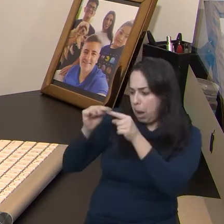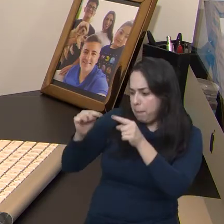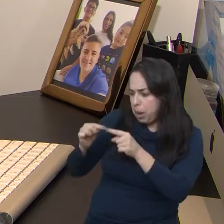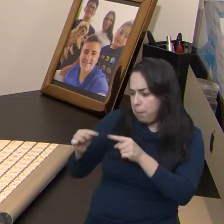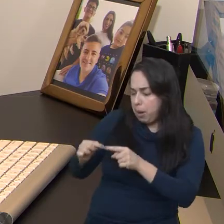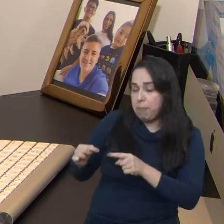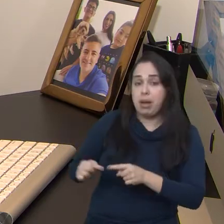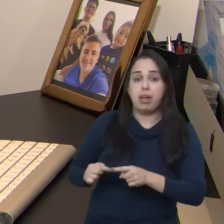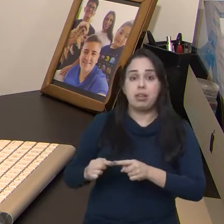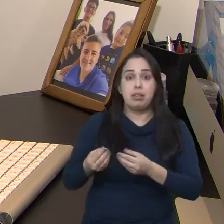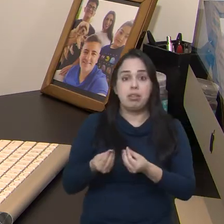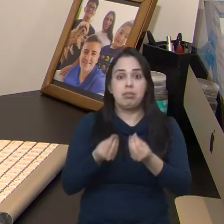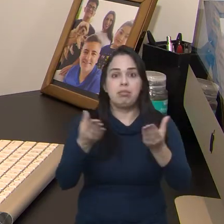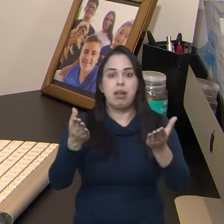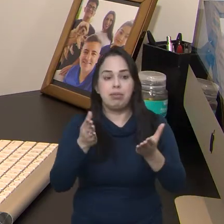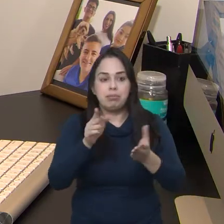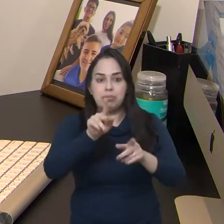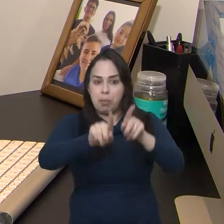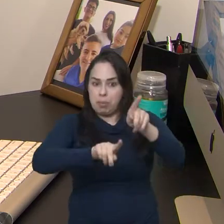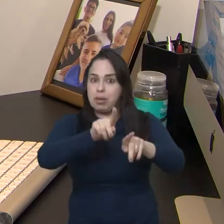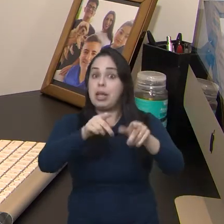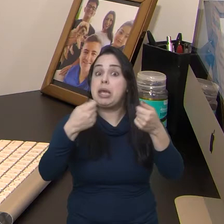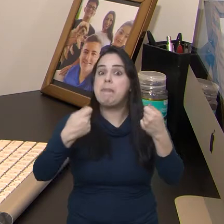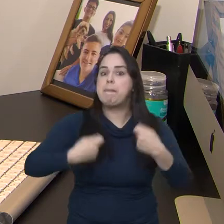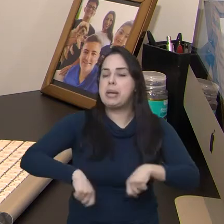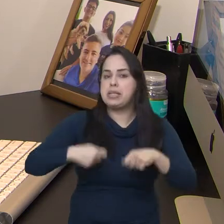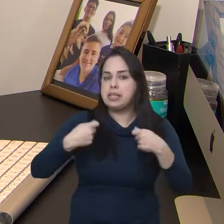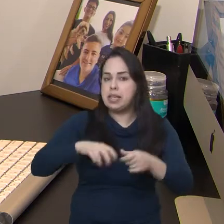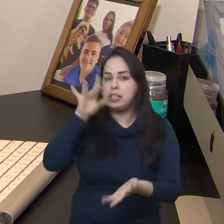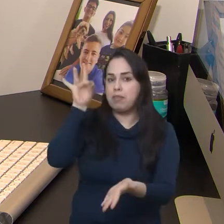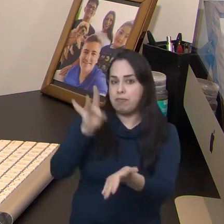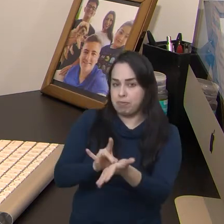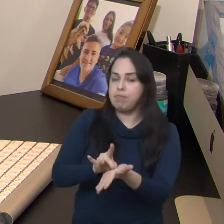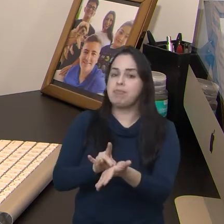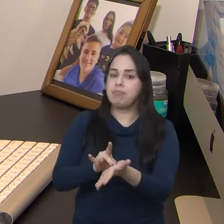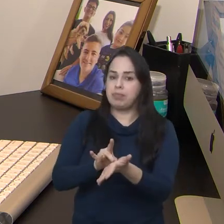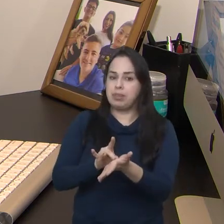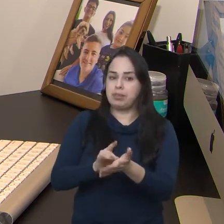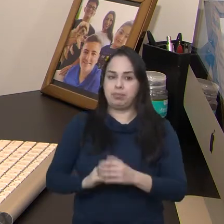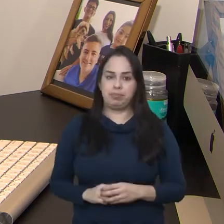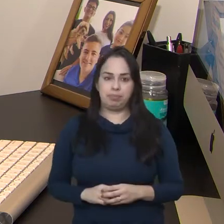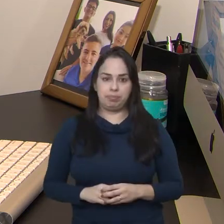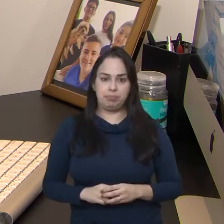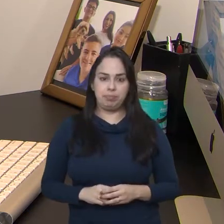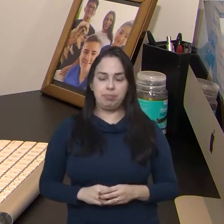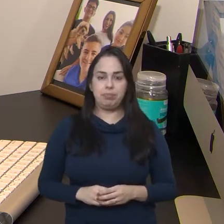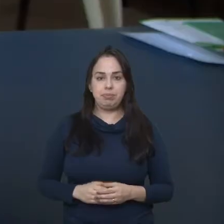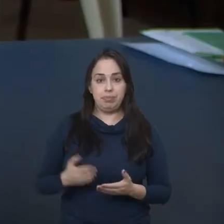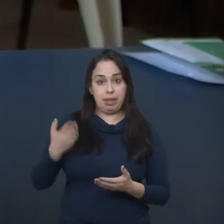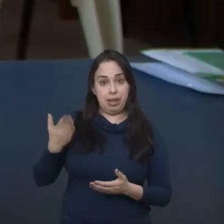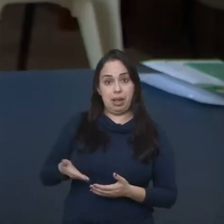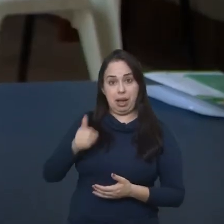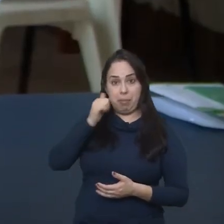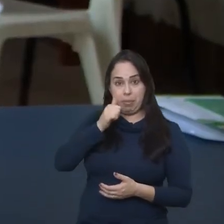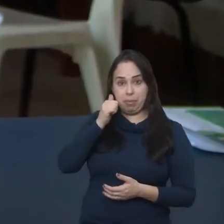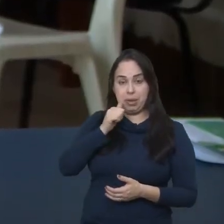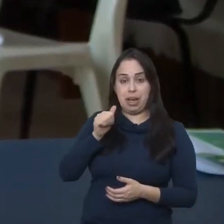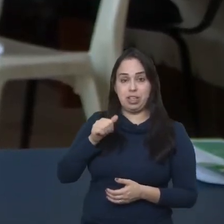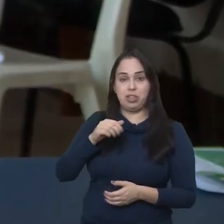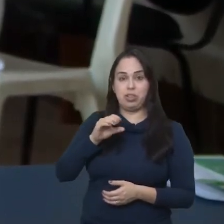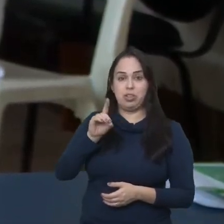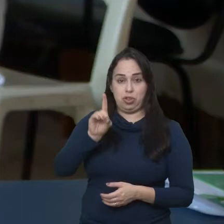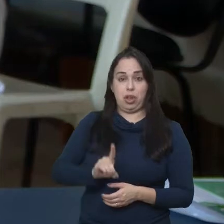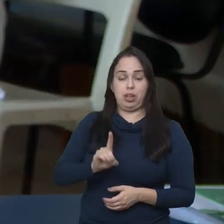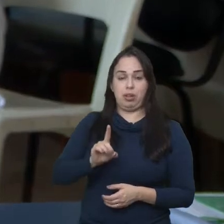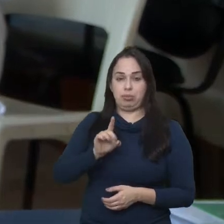a ponta, atender a população de fato que vai precisar dessa demanda, dessa necessidade. Para Rosângela,